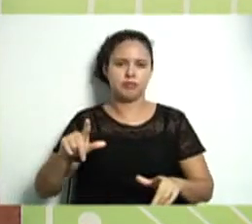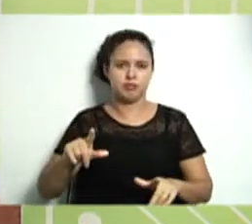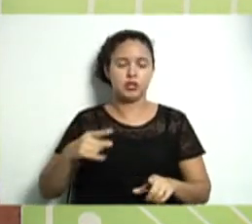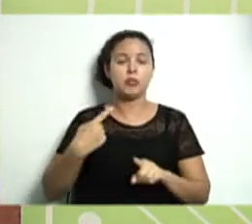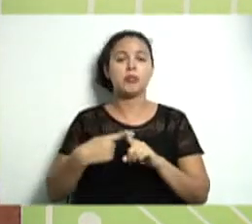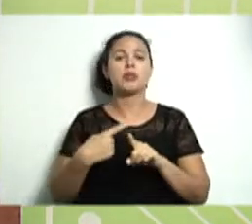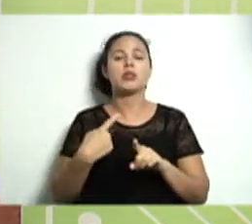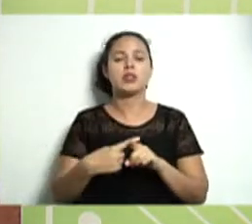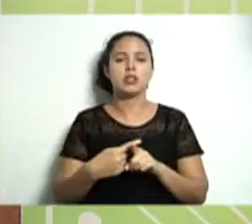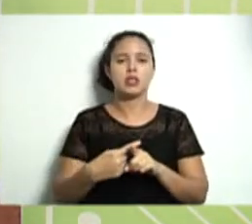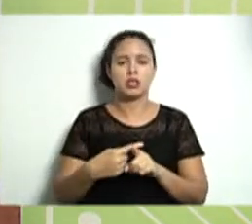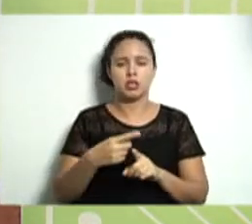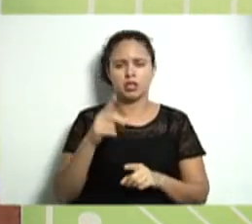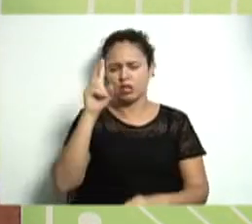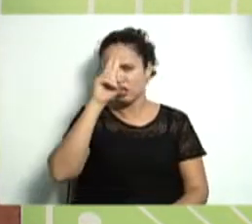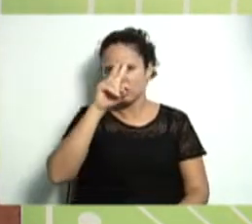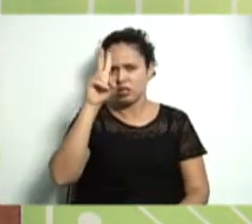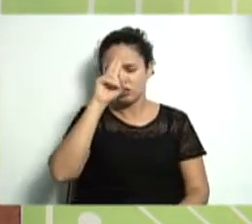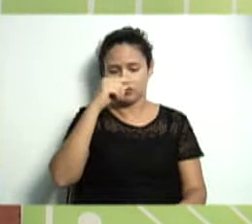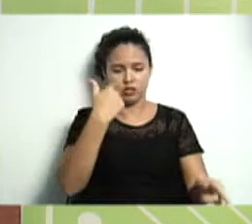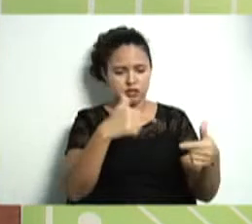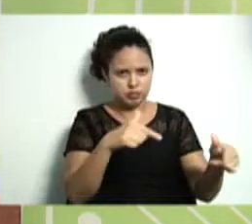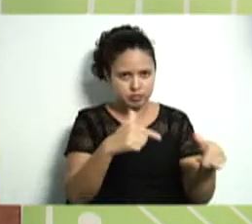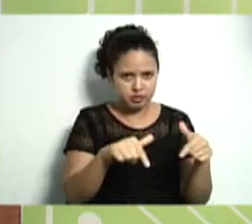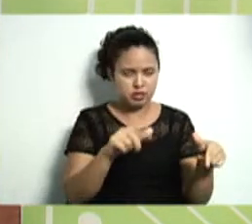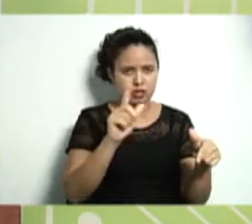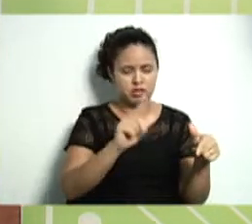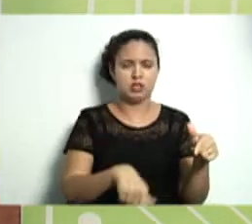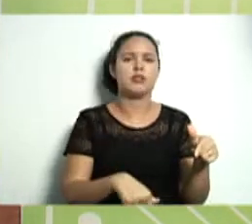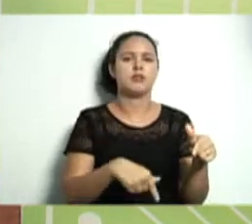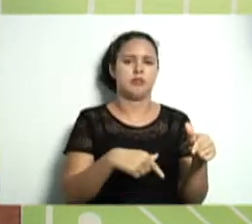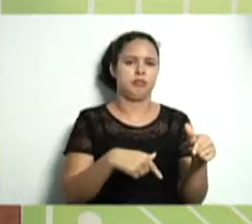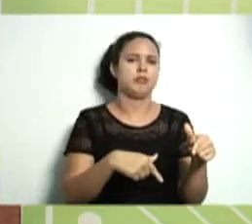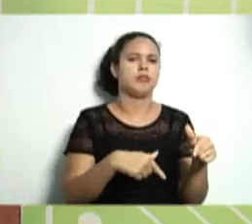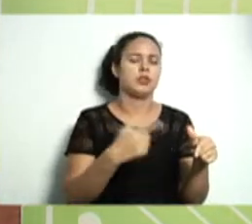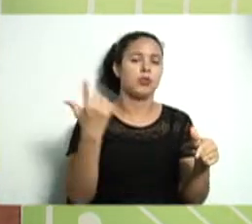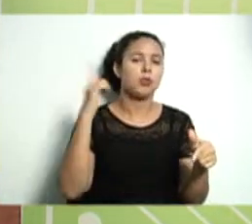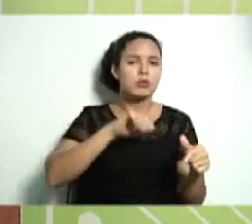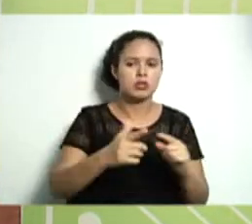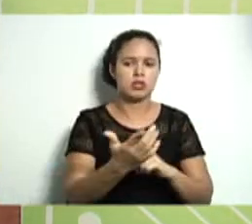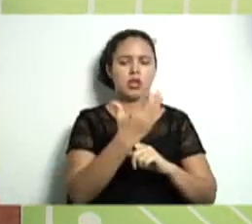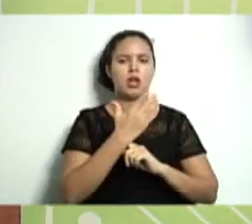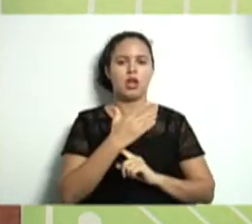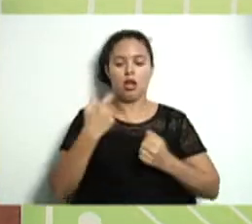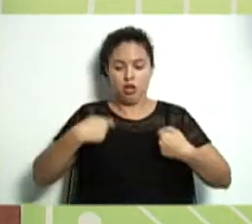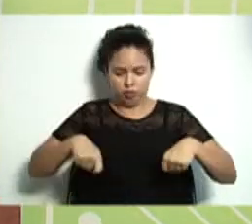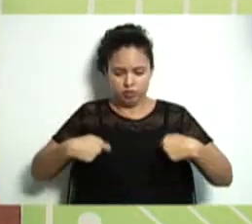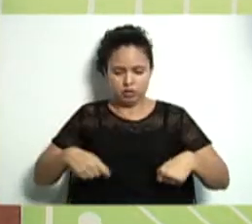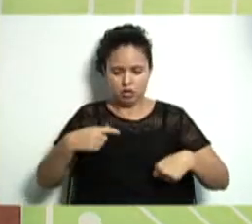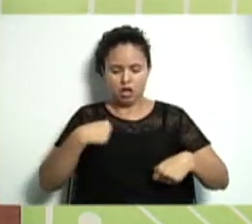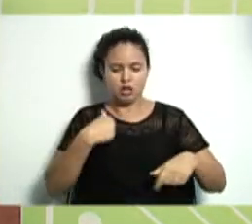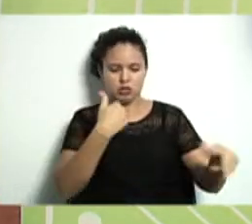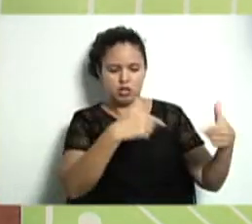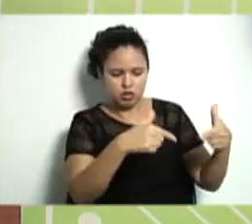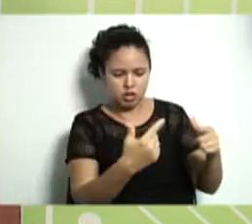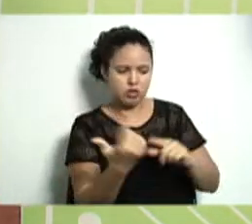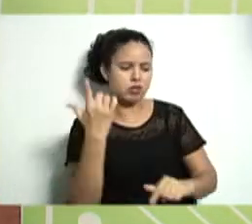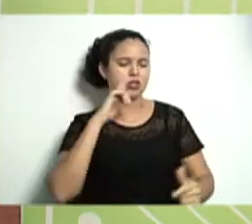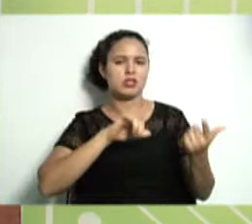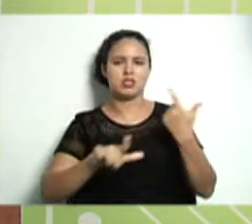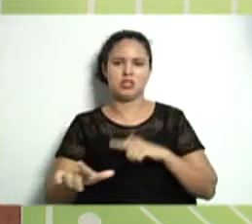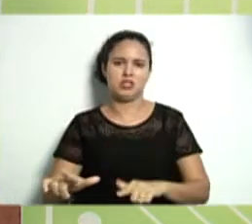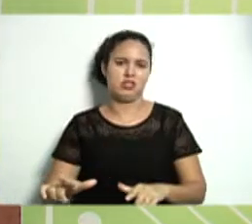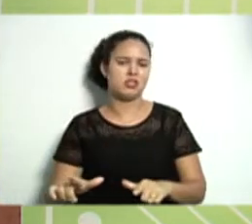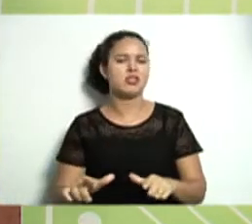que o trabalho é para realizar essas nossas necessidades? Então, a forma como a gente